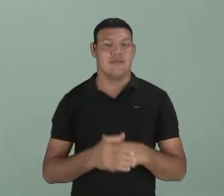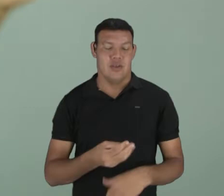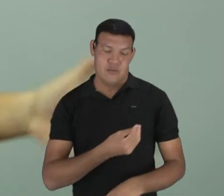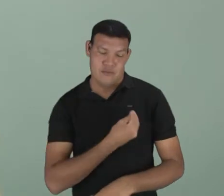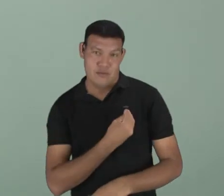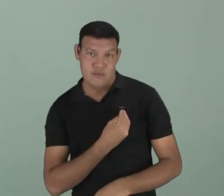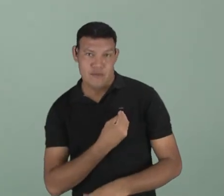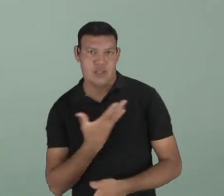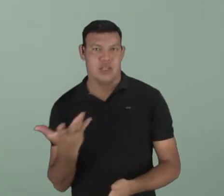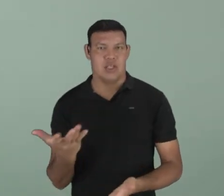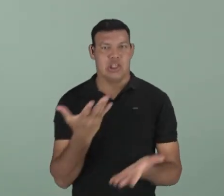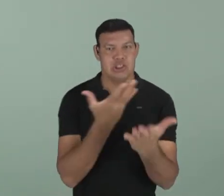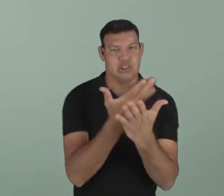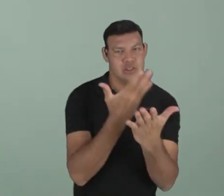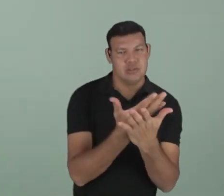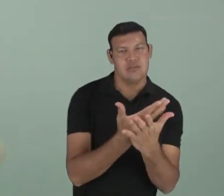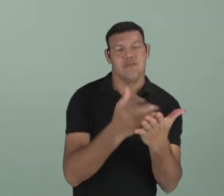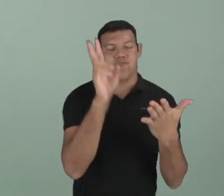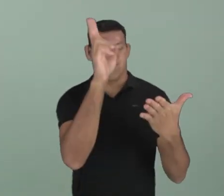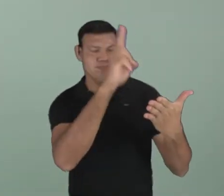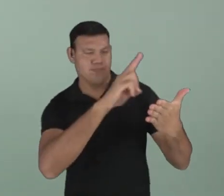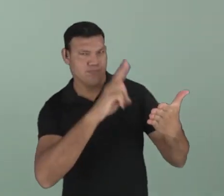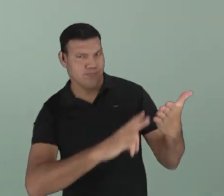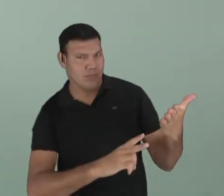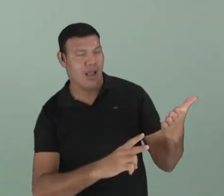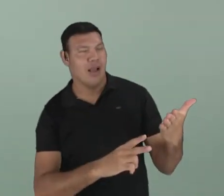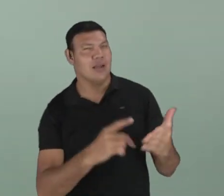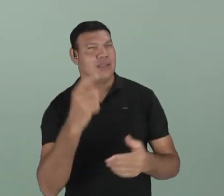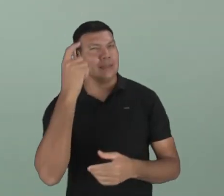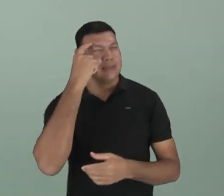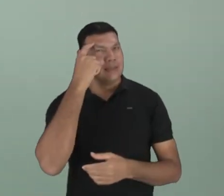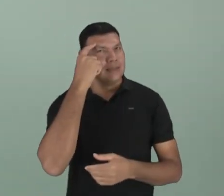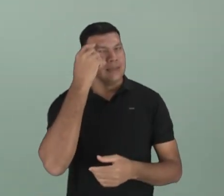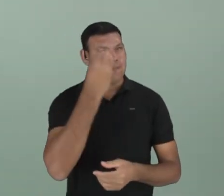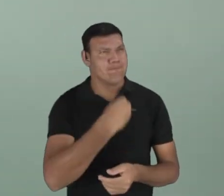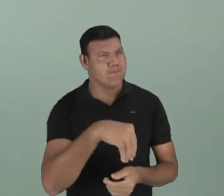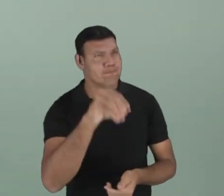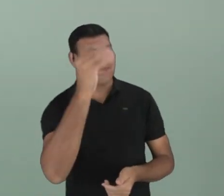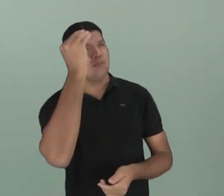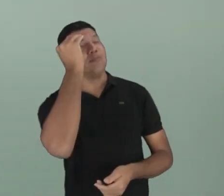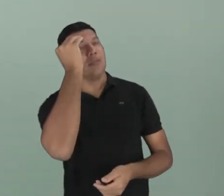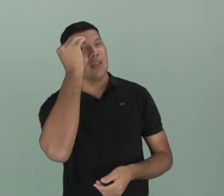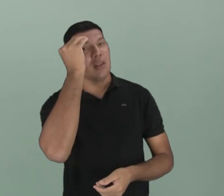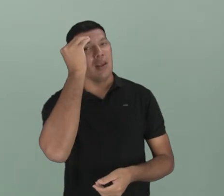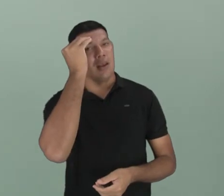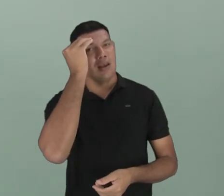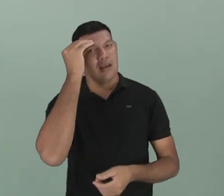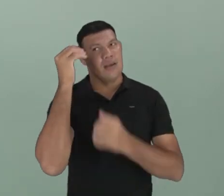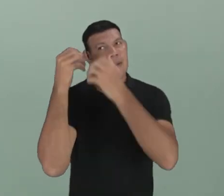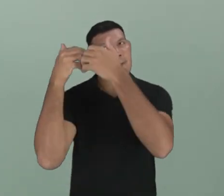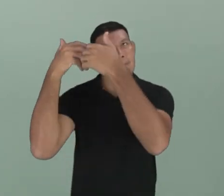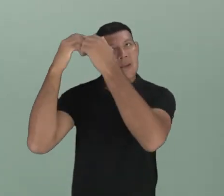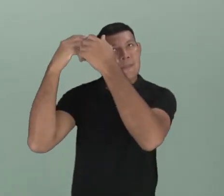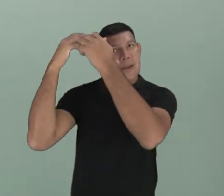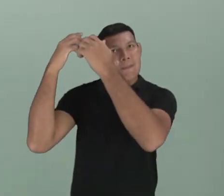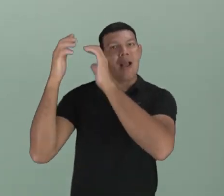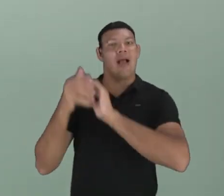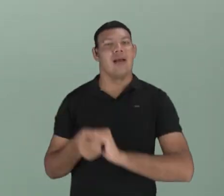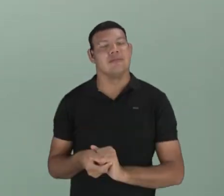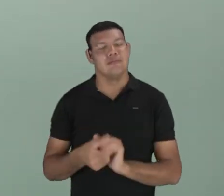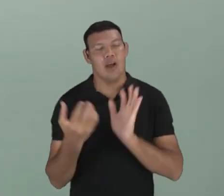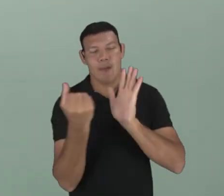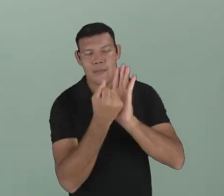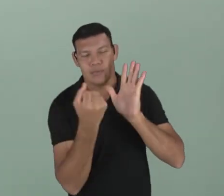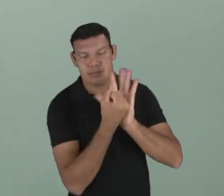né? Da sua vida estudantil. Você leu alguma coisa e aquilo ficou na sua cabeça. Aquilo